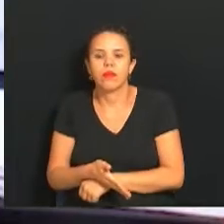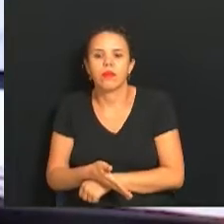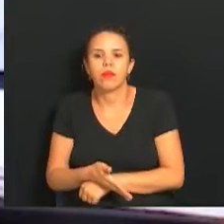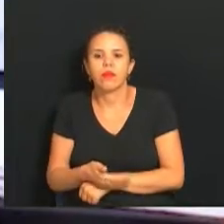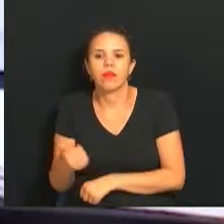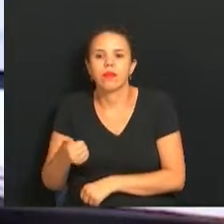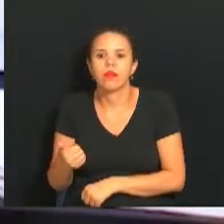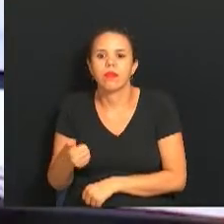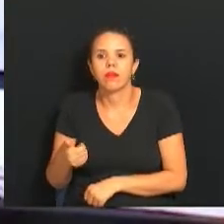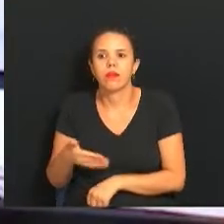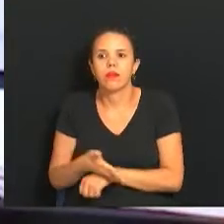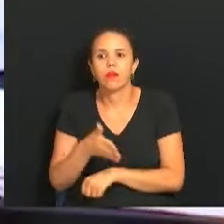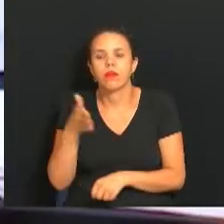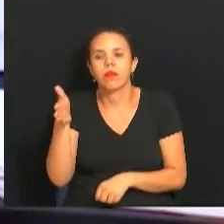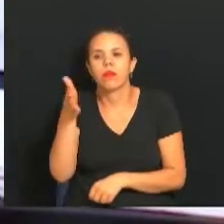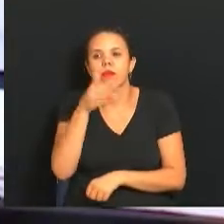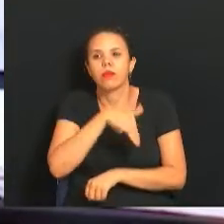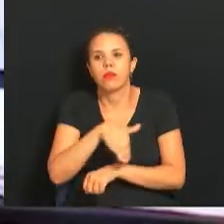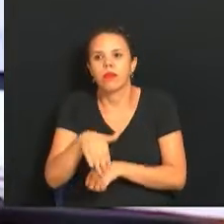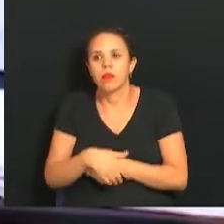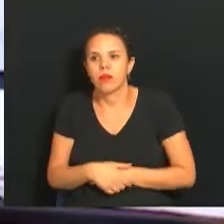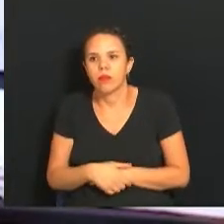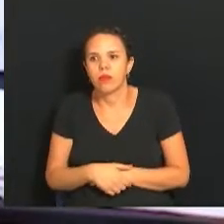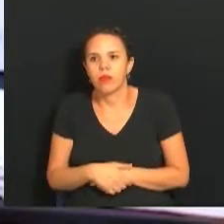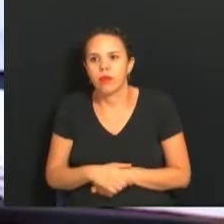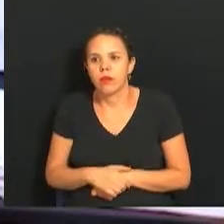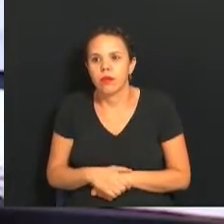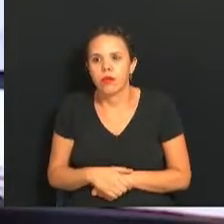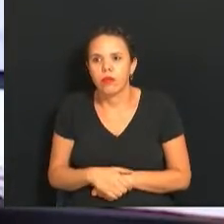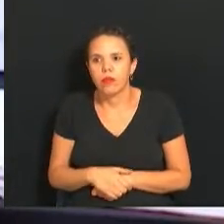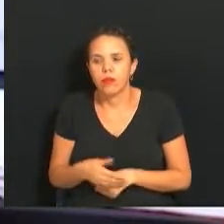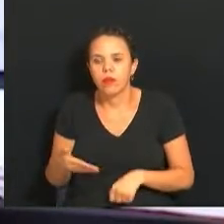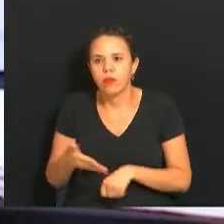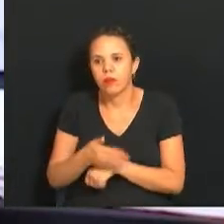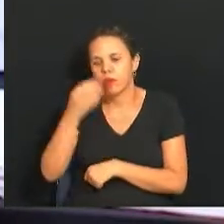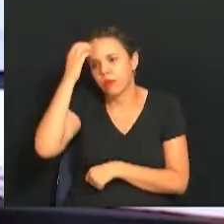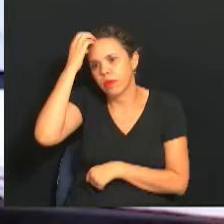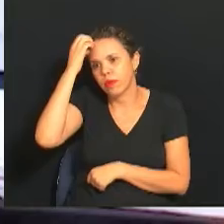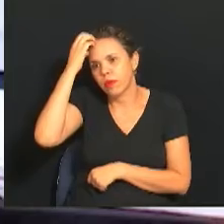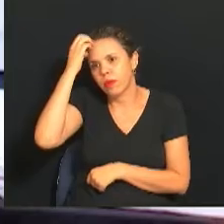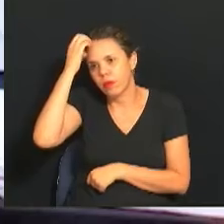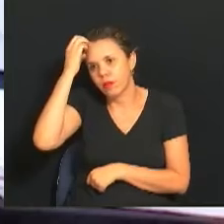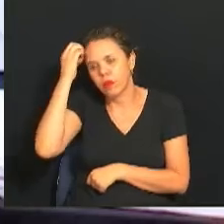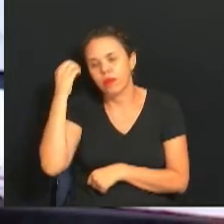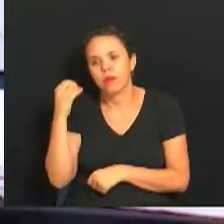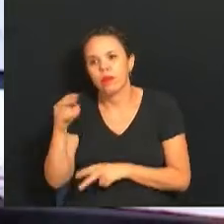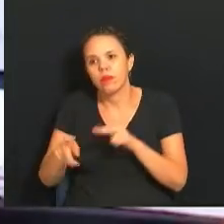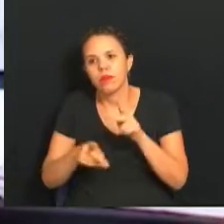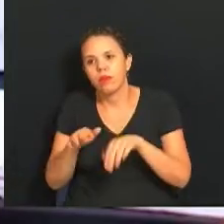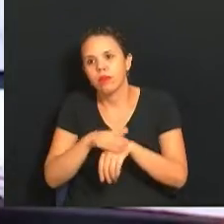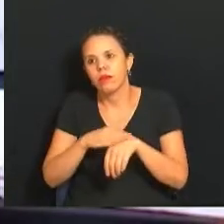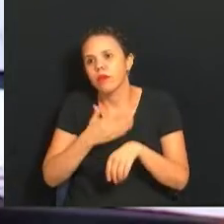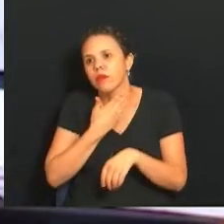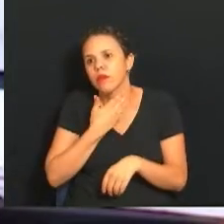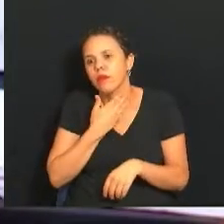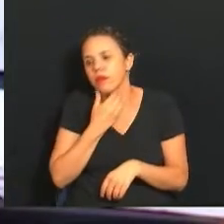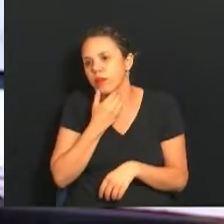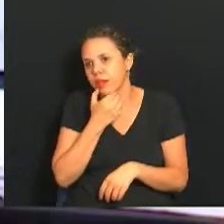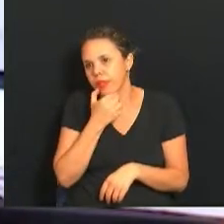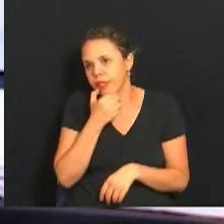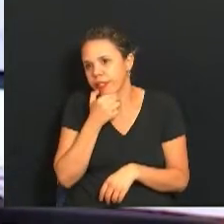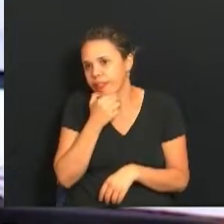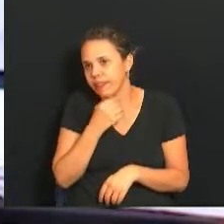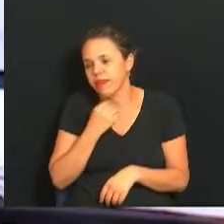Nós passamos por várias ruas da parte 1, visitando ali os moradores, conversamos com os